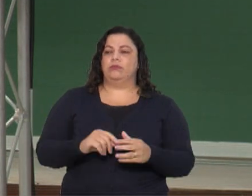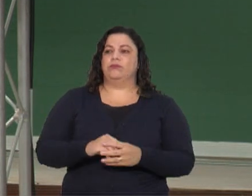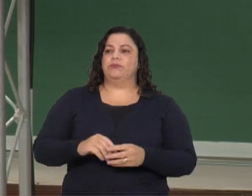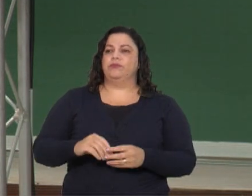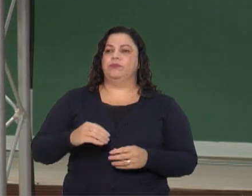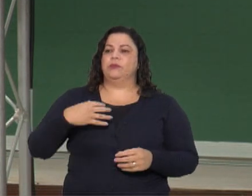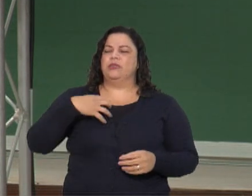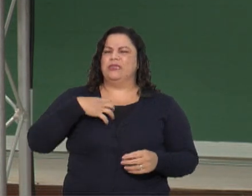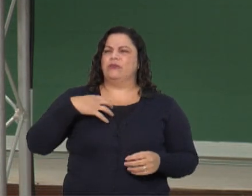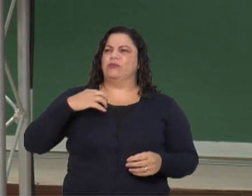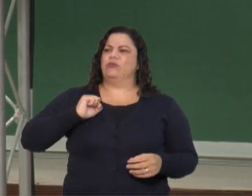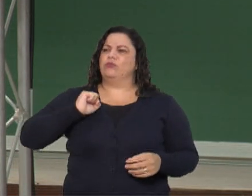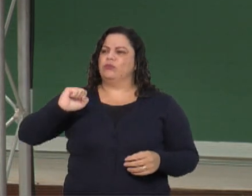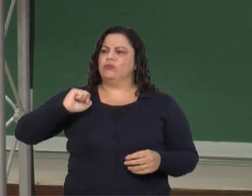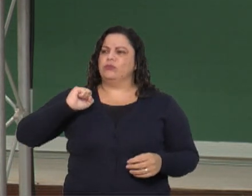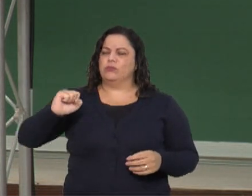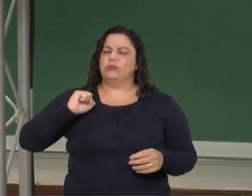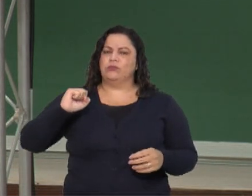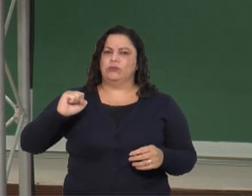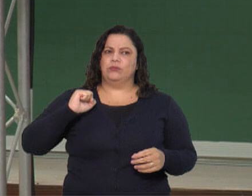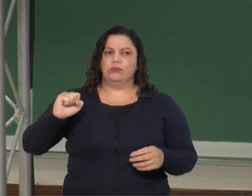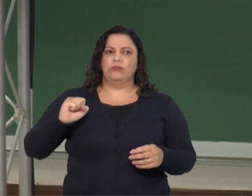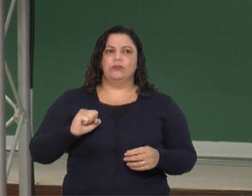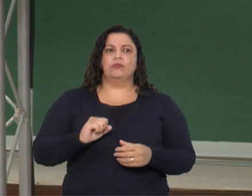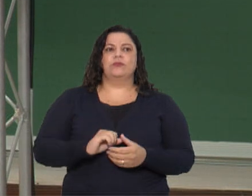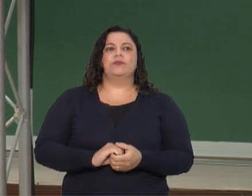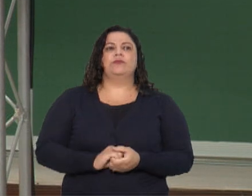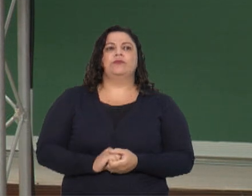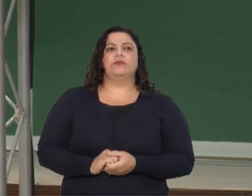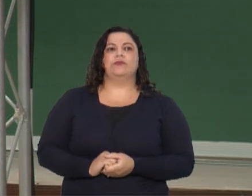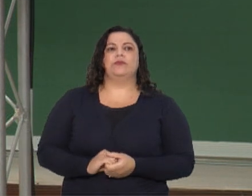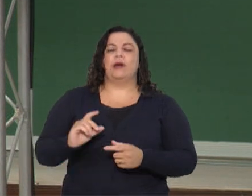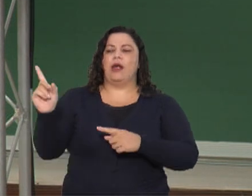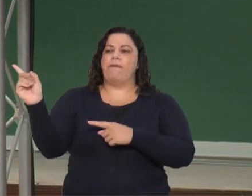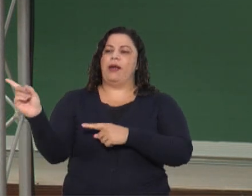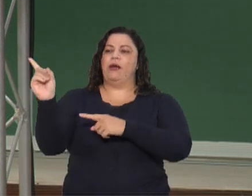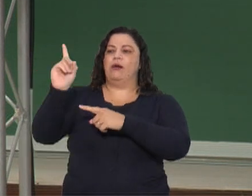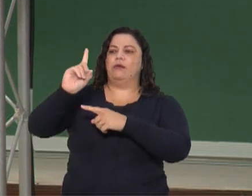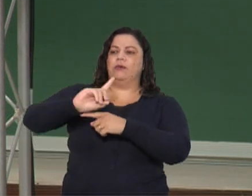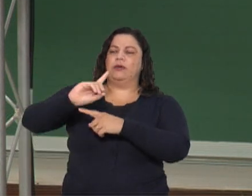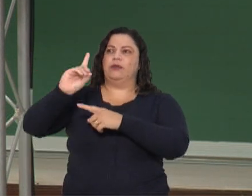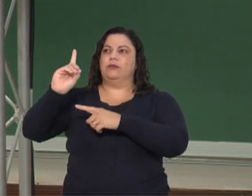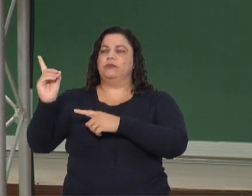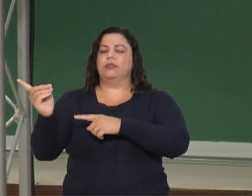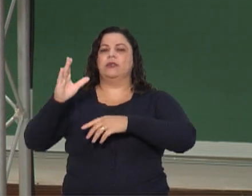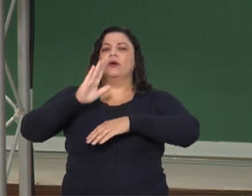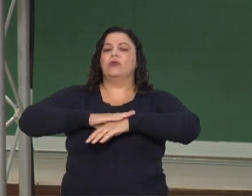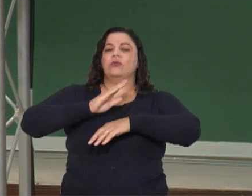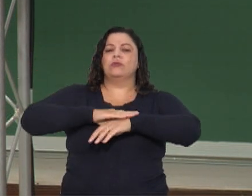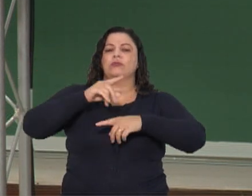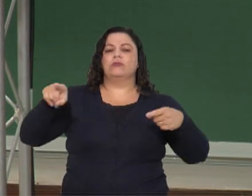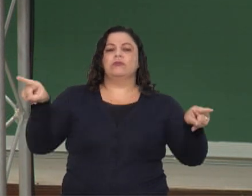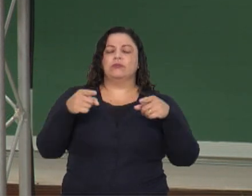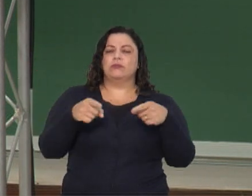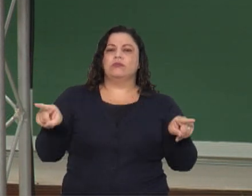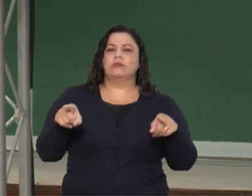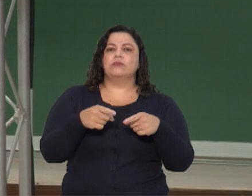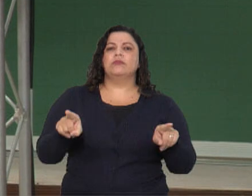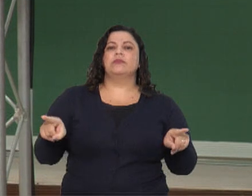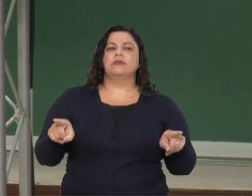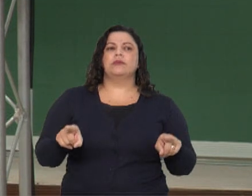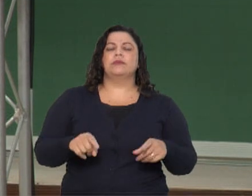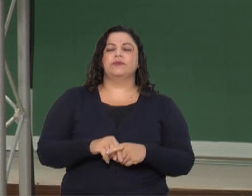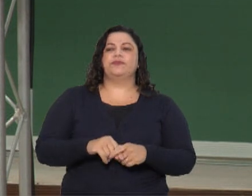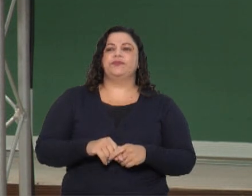pulsação desse metrônomo, vai ser inserido o tempo específico da música,